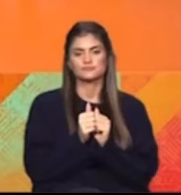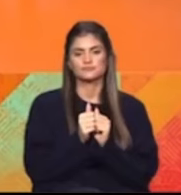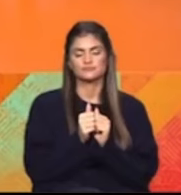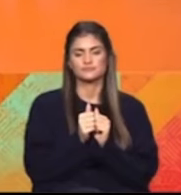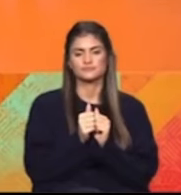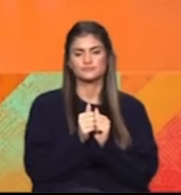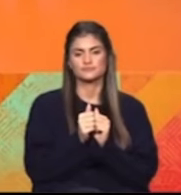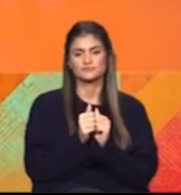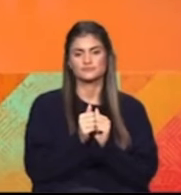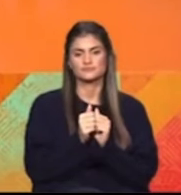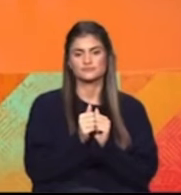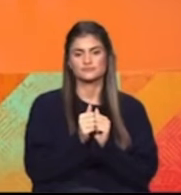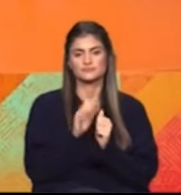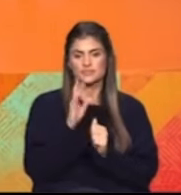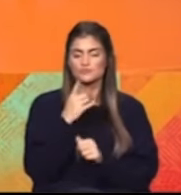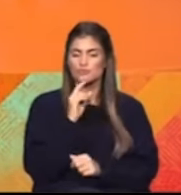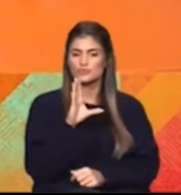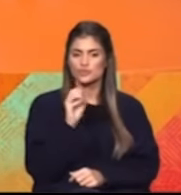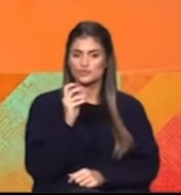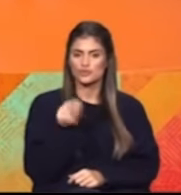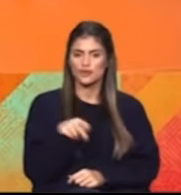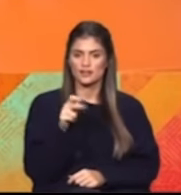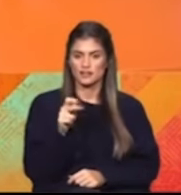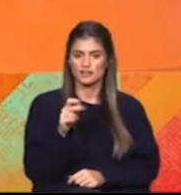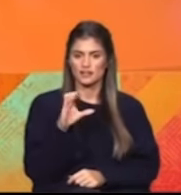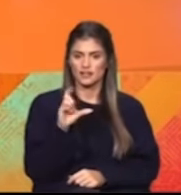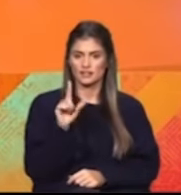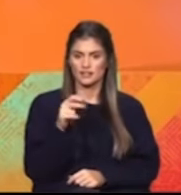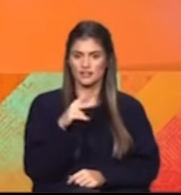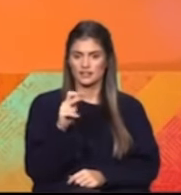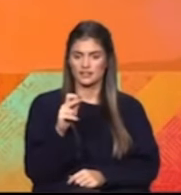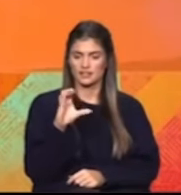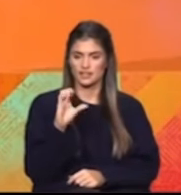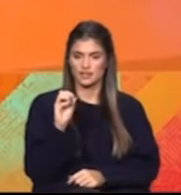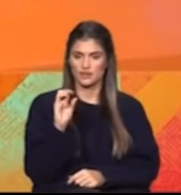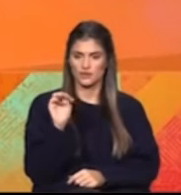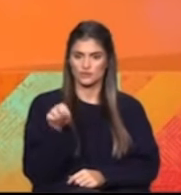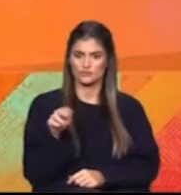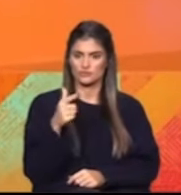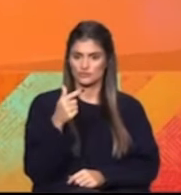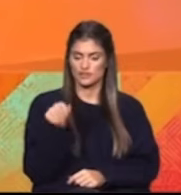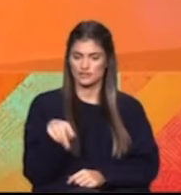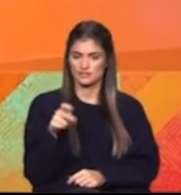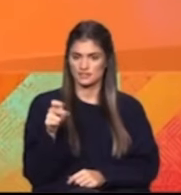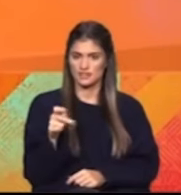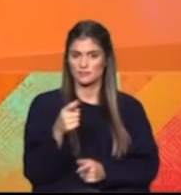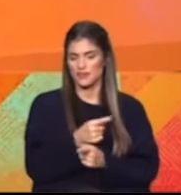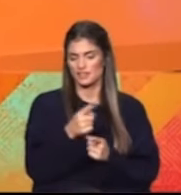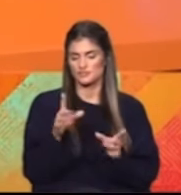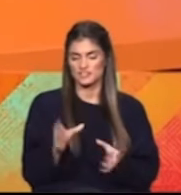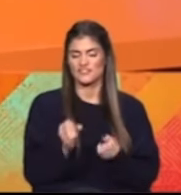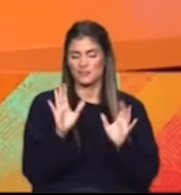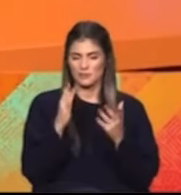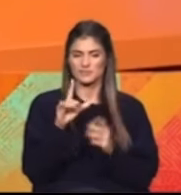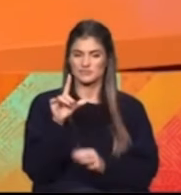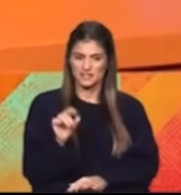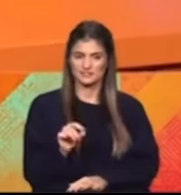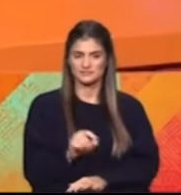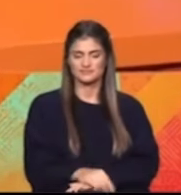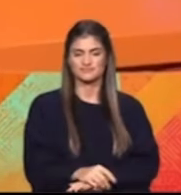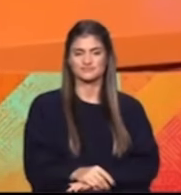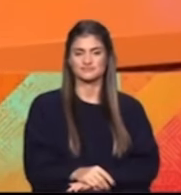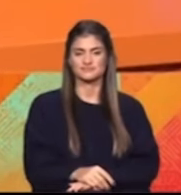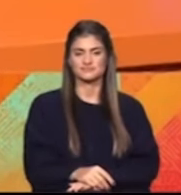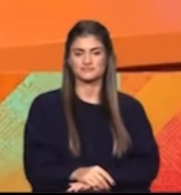é. Sabes os nomes? A Joana. A Clara e a Constância. A Clara e a Constância. E para elas também uma salva de palmas, se não se importam.